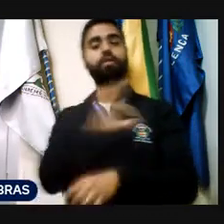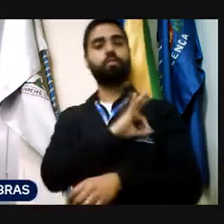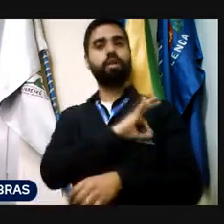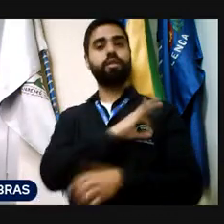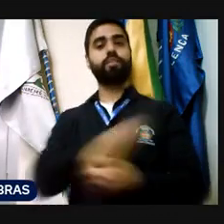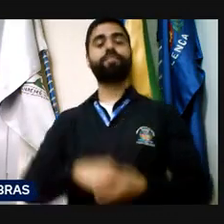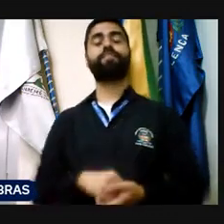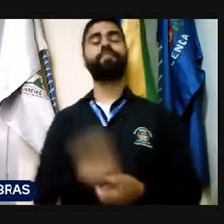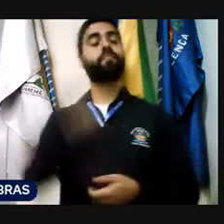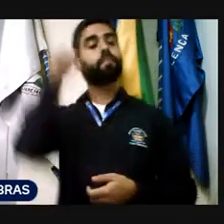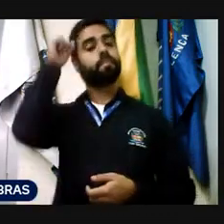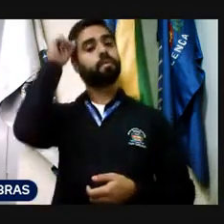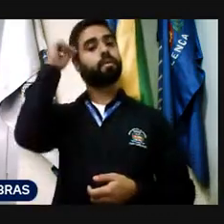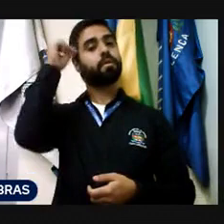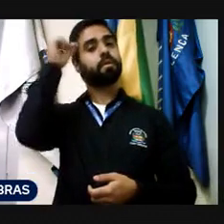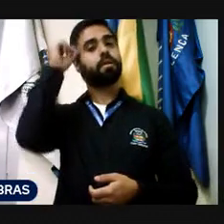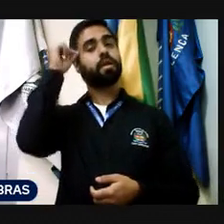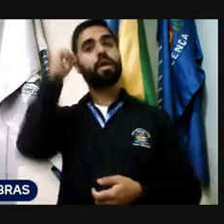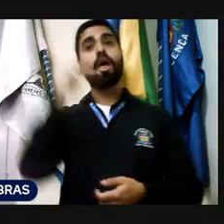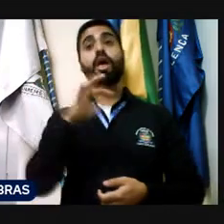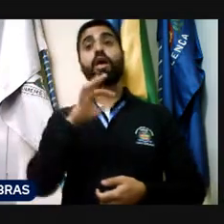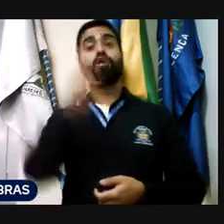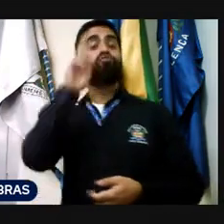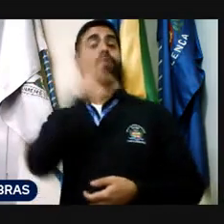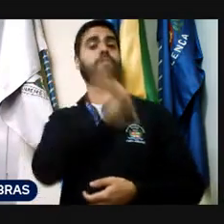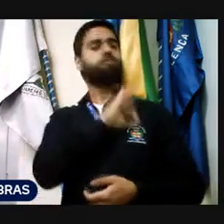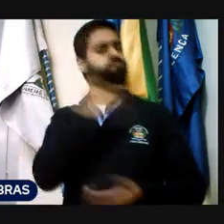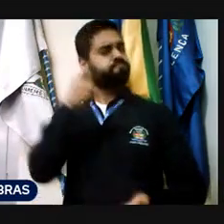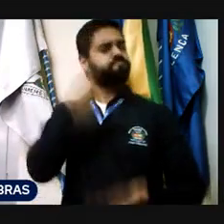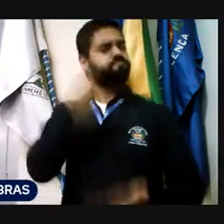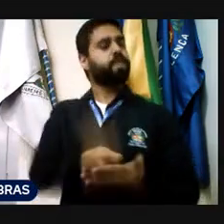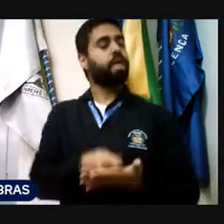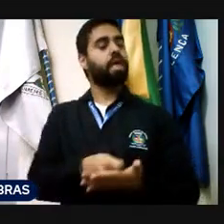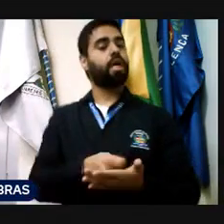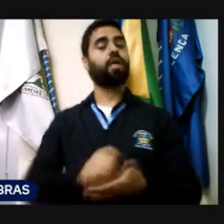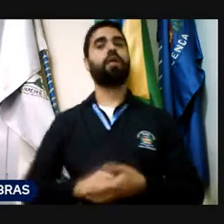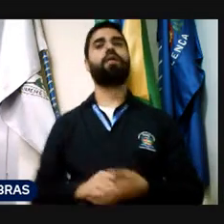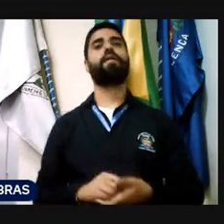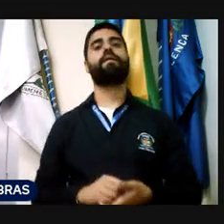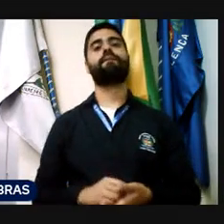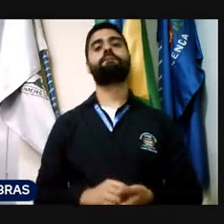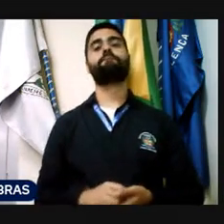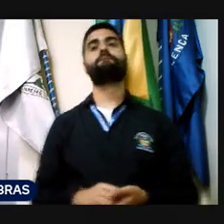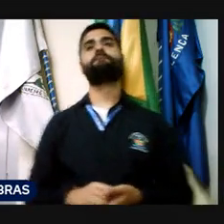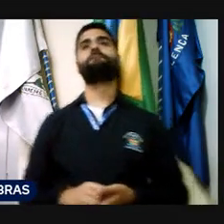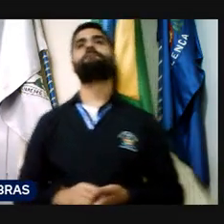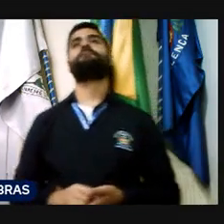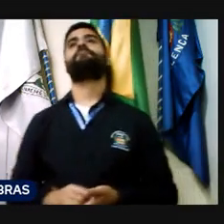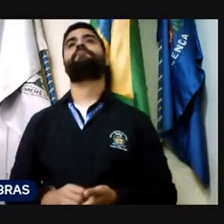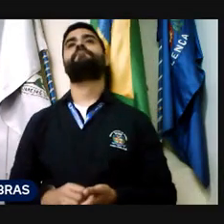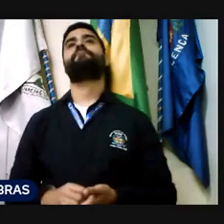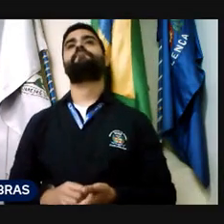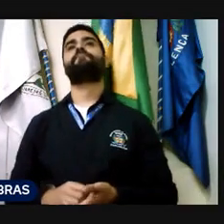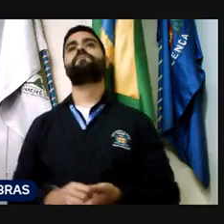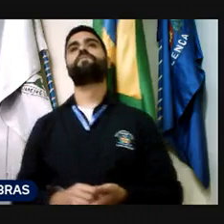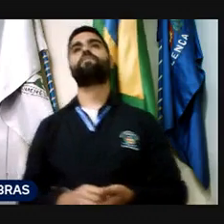muito incisivo nesse quesito. Tá? Então, aí e ele